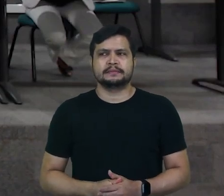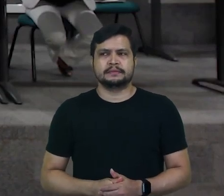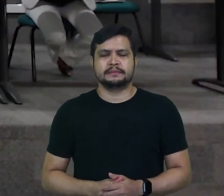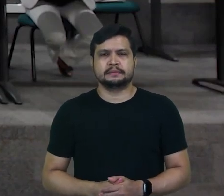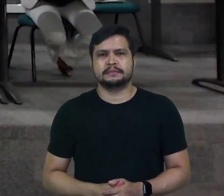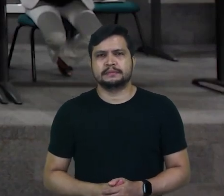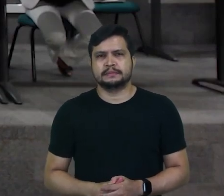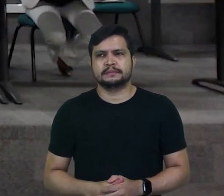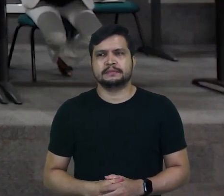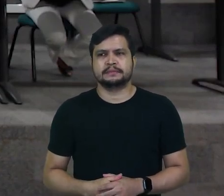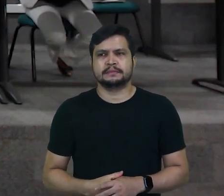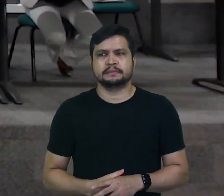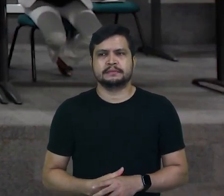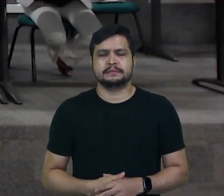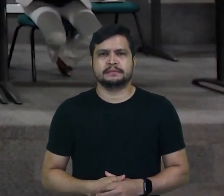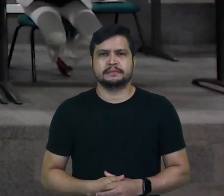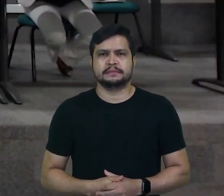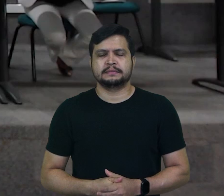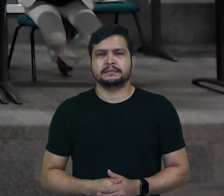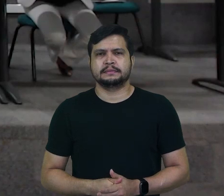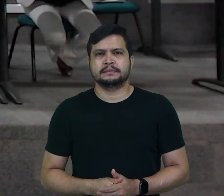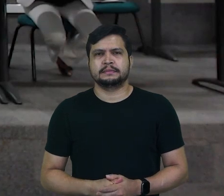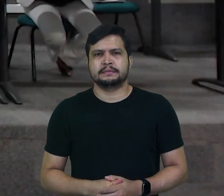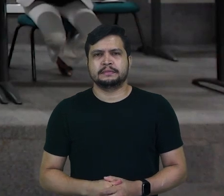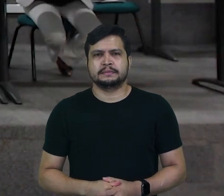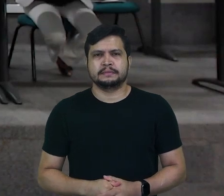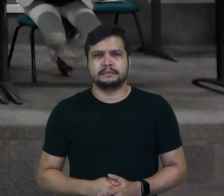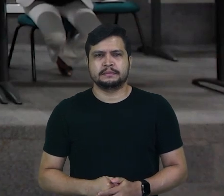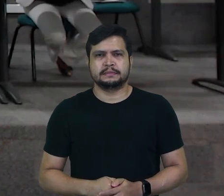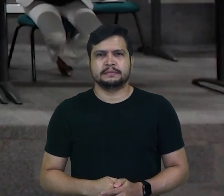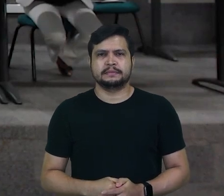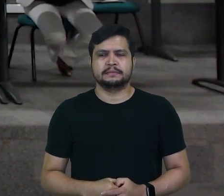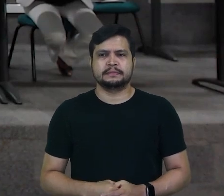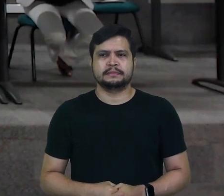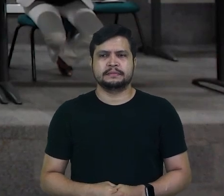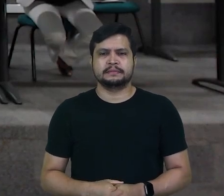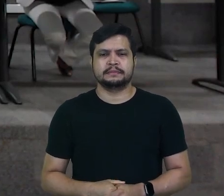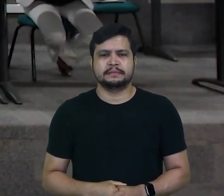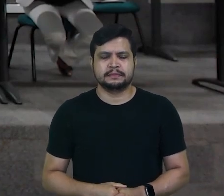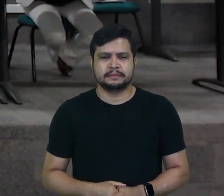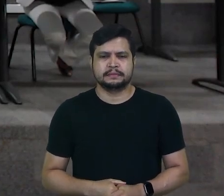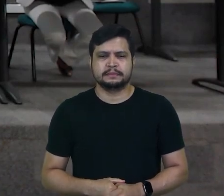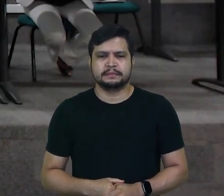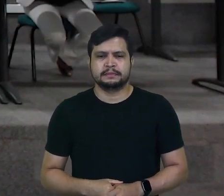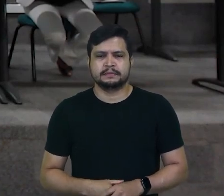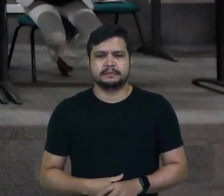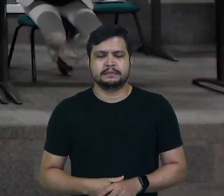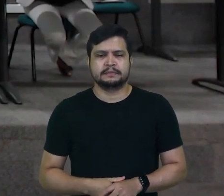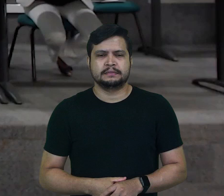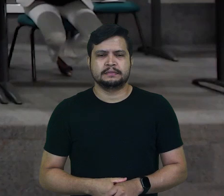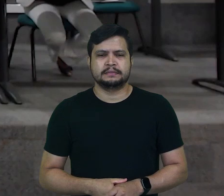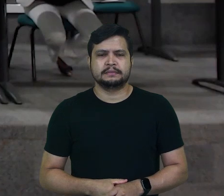Lembra do Éden, né? Que tem uma história de vida maravilhosa também, Sim. né? Que veio lá de baixo e hoje está lá na etapa,